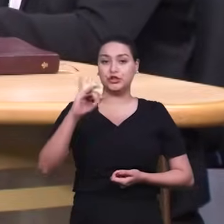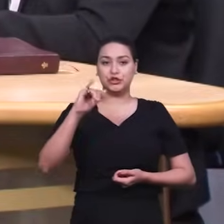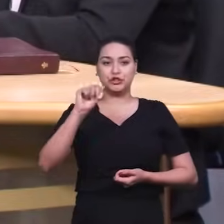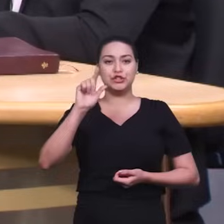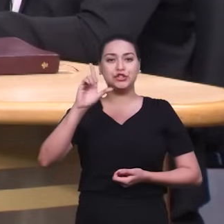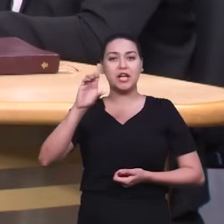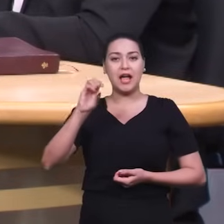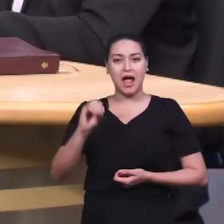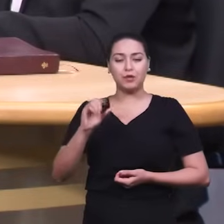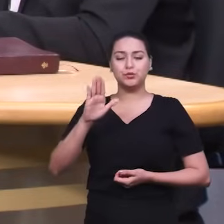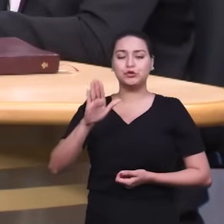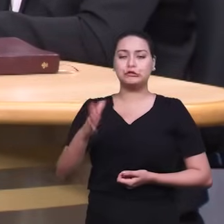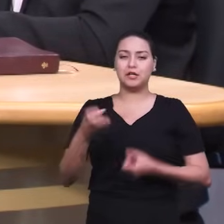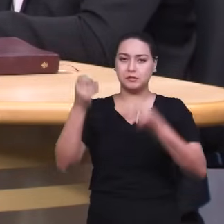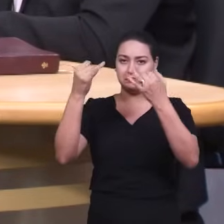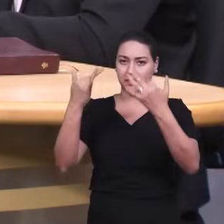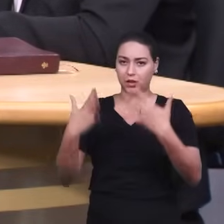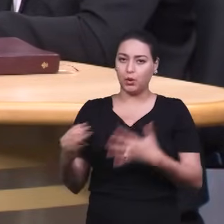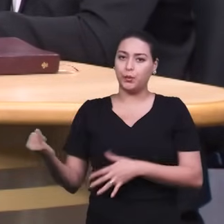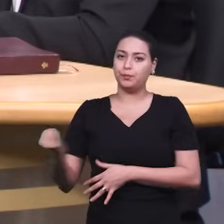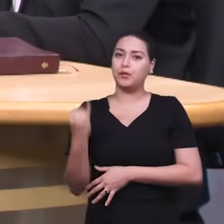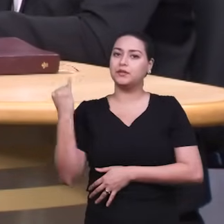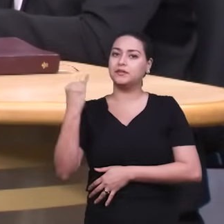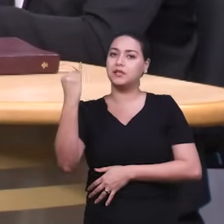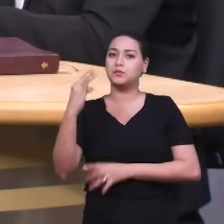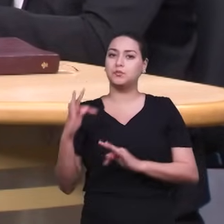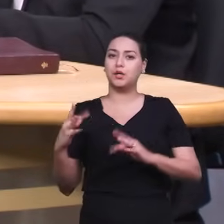uma consideração importante, né, para